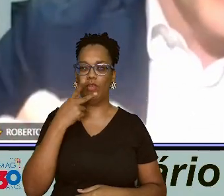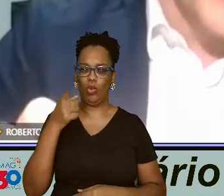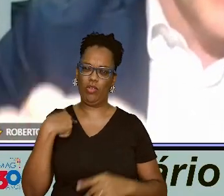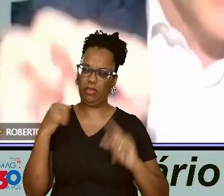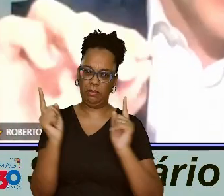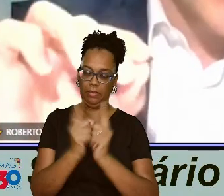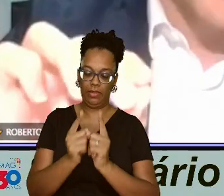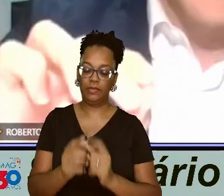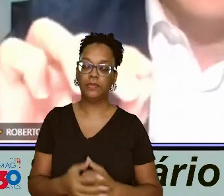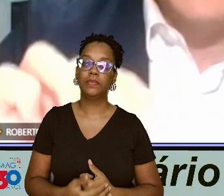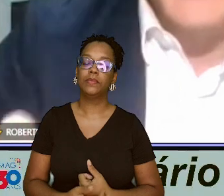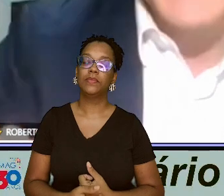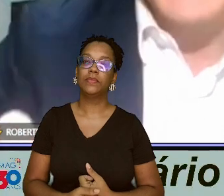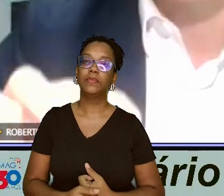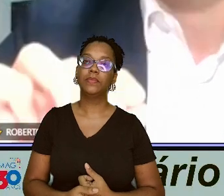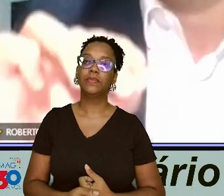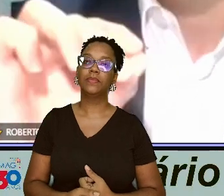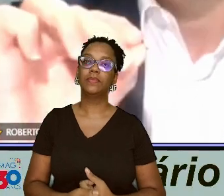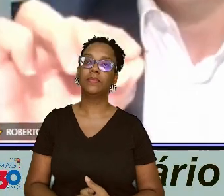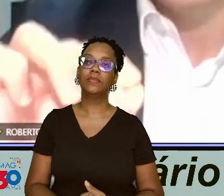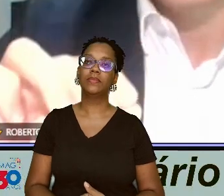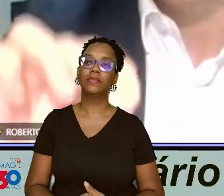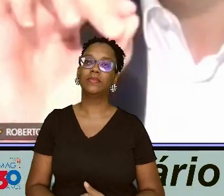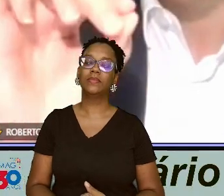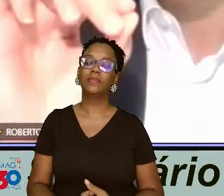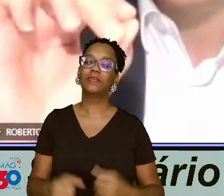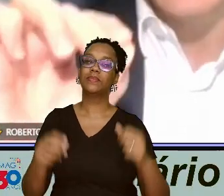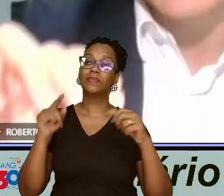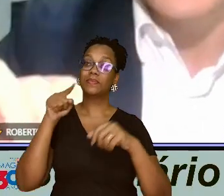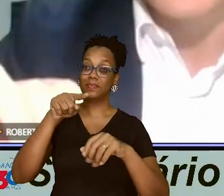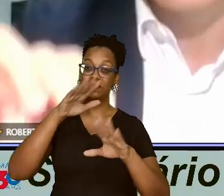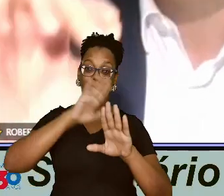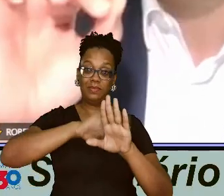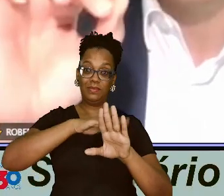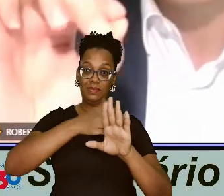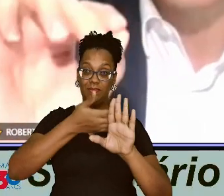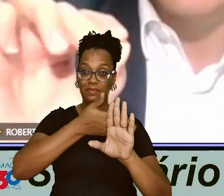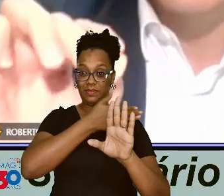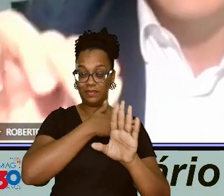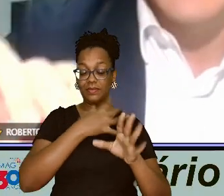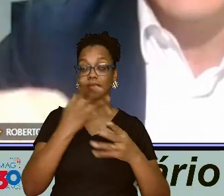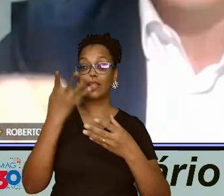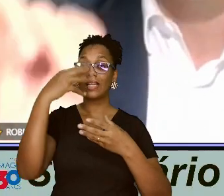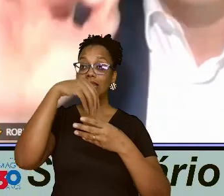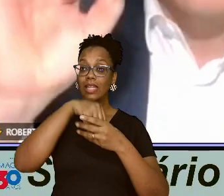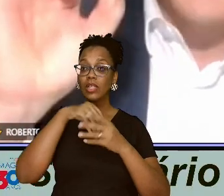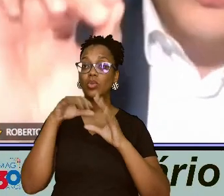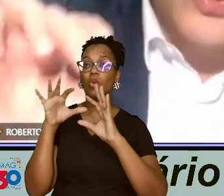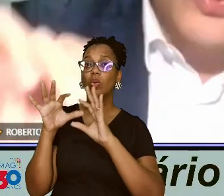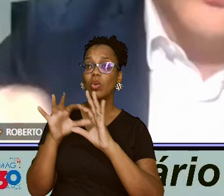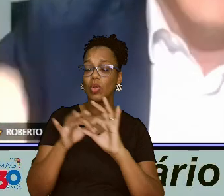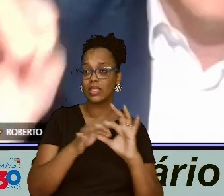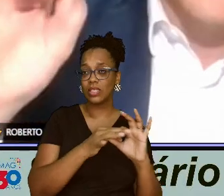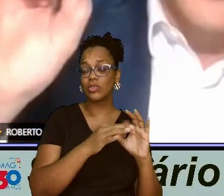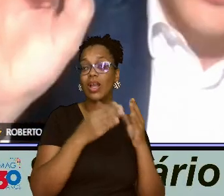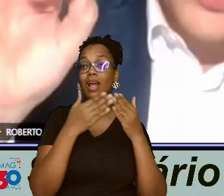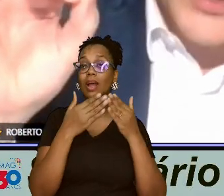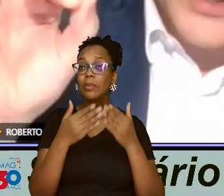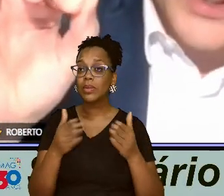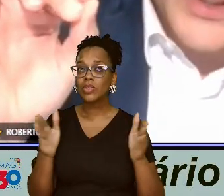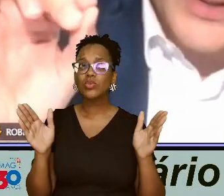assim, esse precedente... ele está dentro desse contexto da